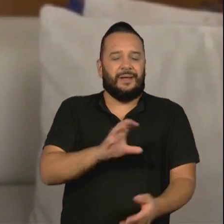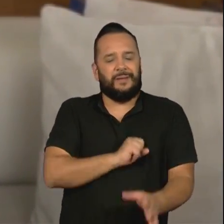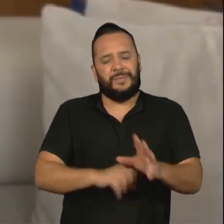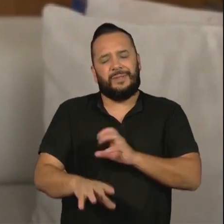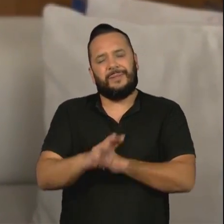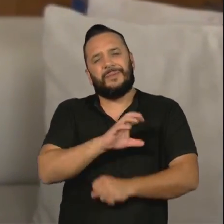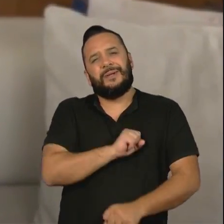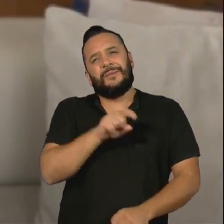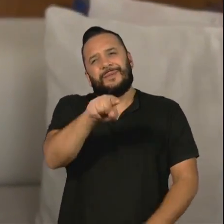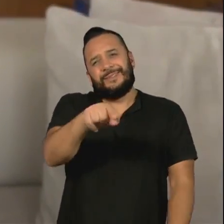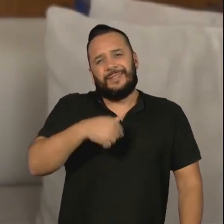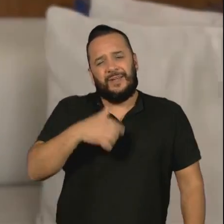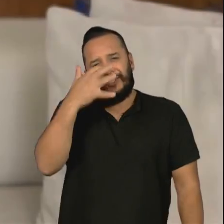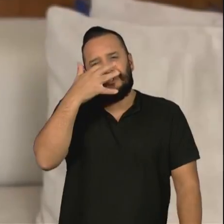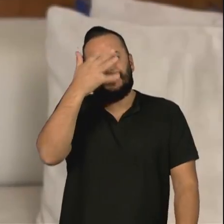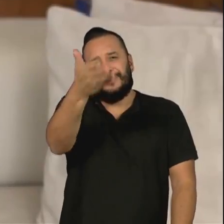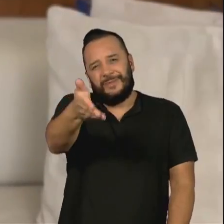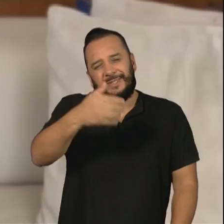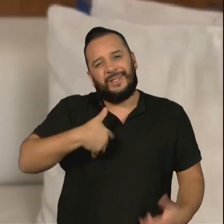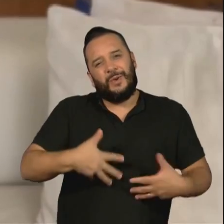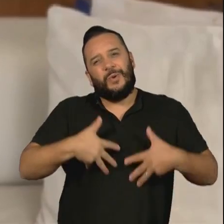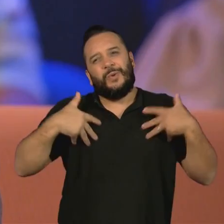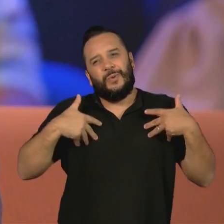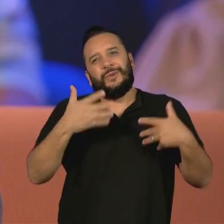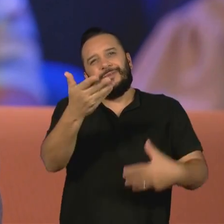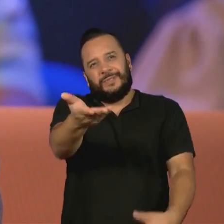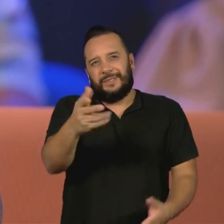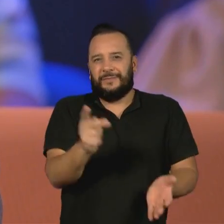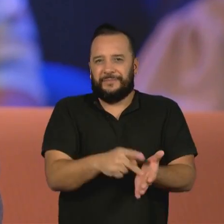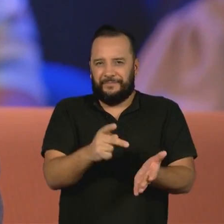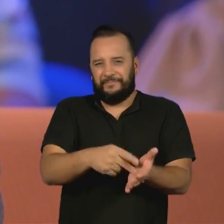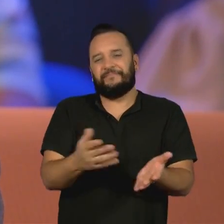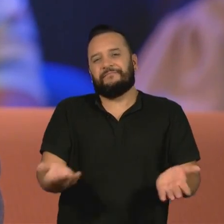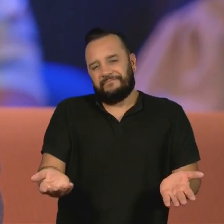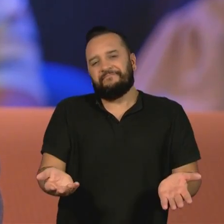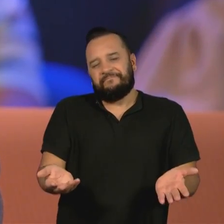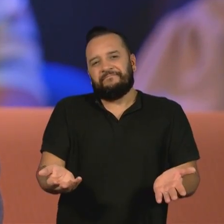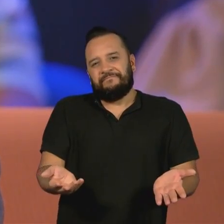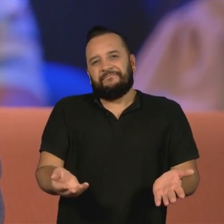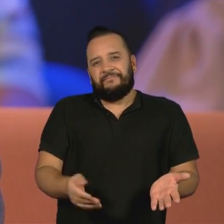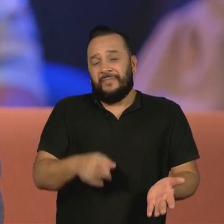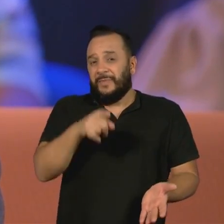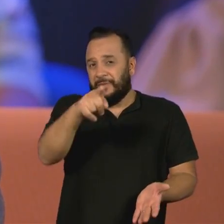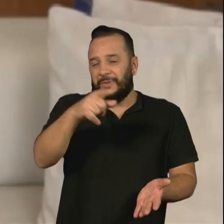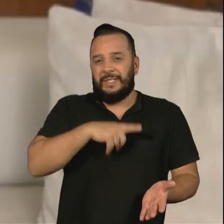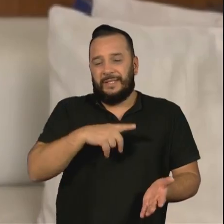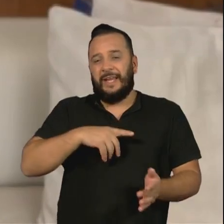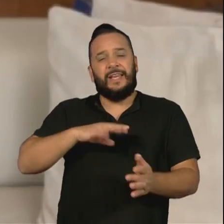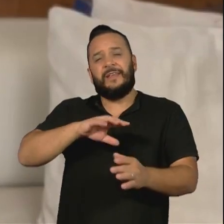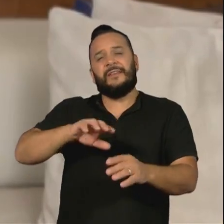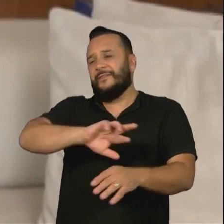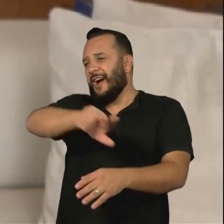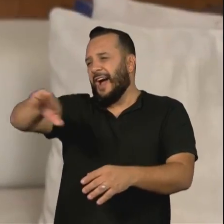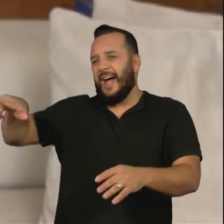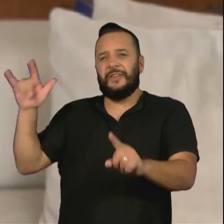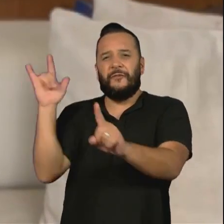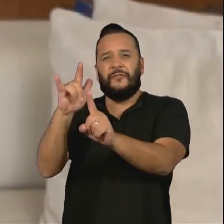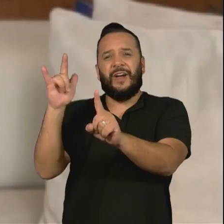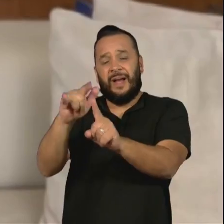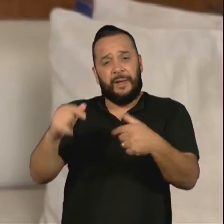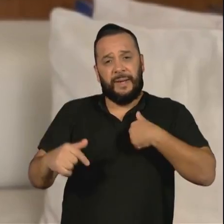que eu te admiro muito, que eu tenho o maior orgulho do mundo de você, que realmente, assim, você pode ter 1000 fãs, mas eu vou sempre ser sua fã número